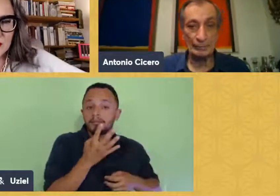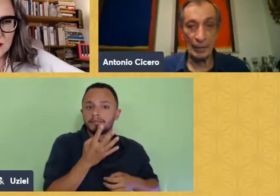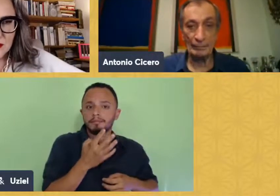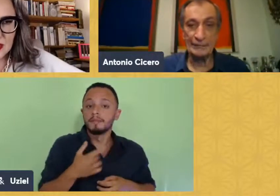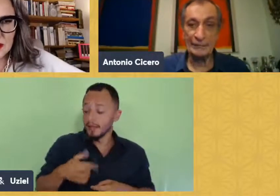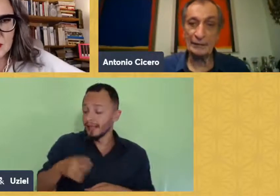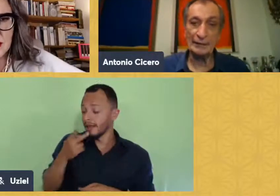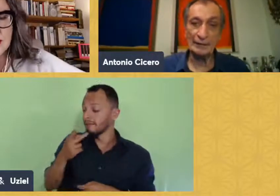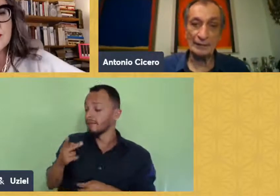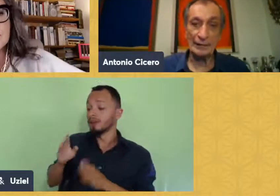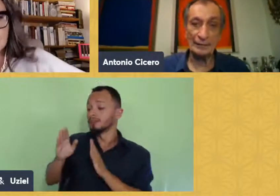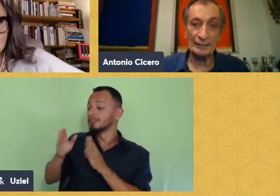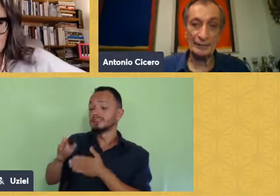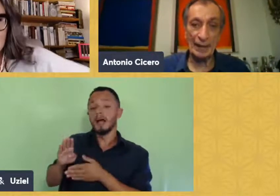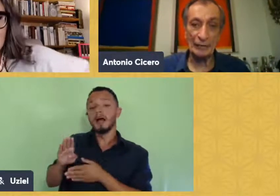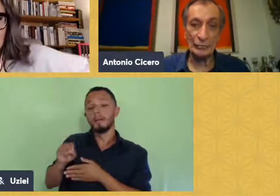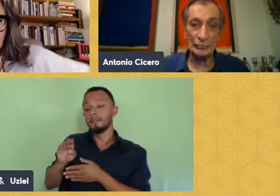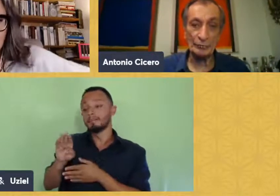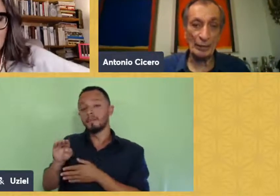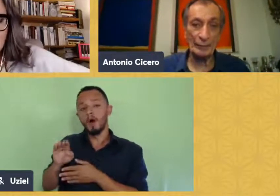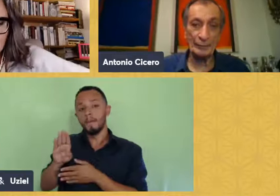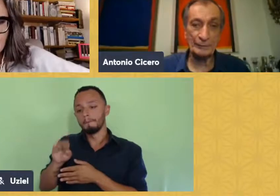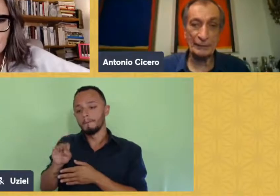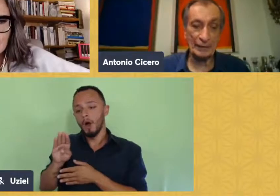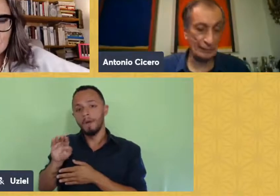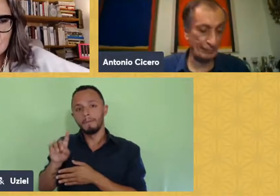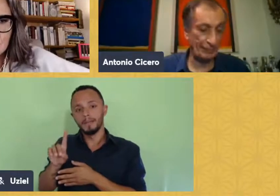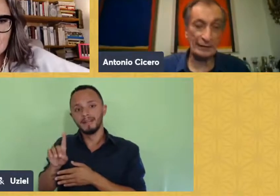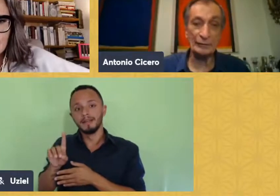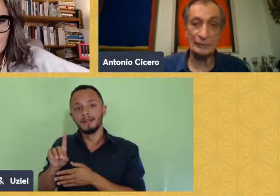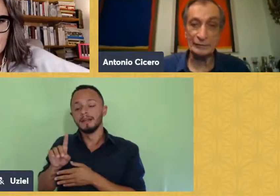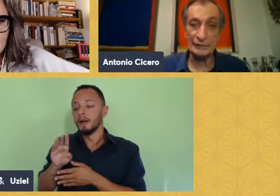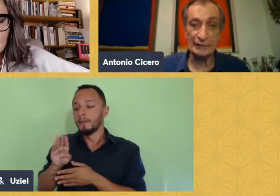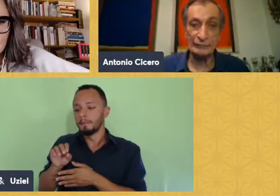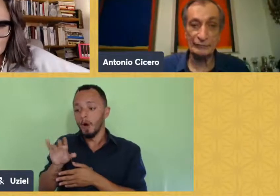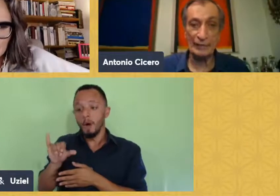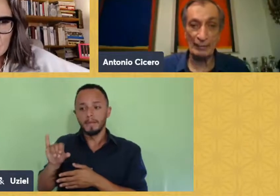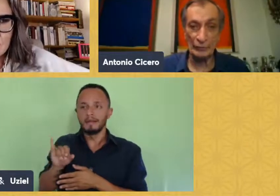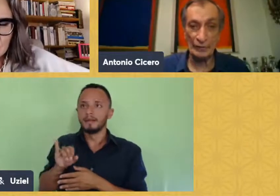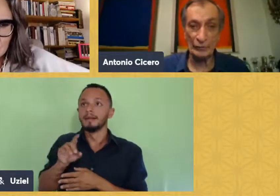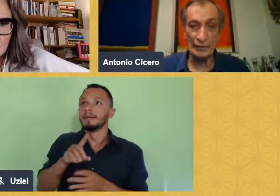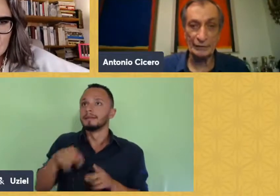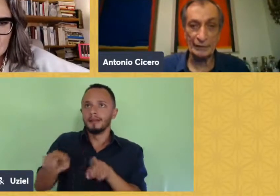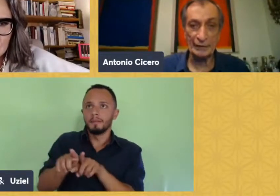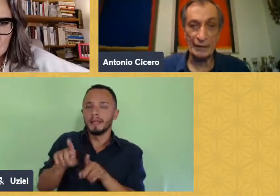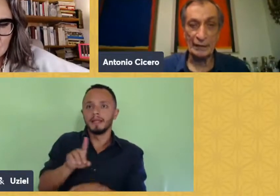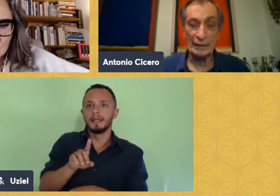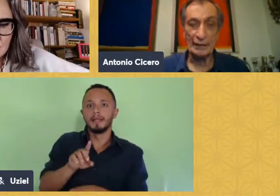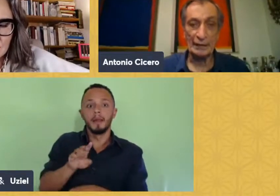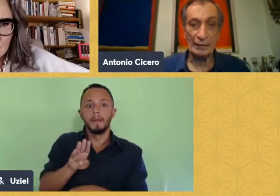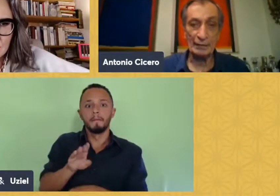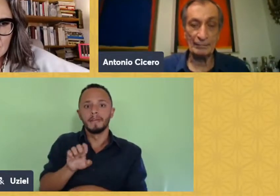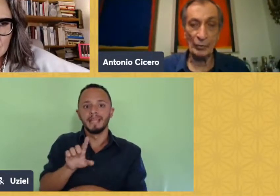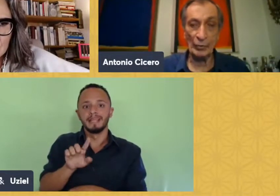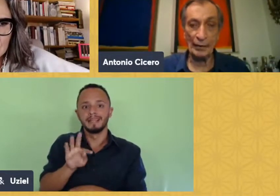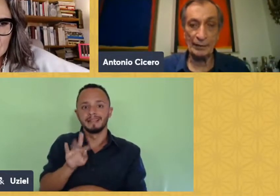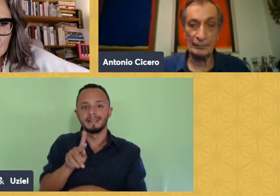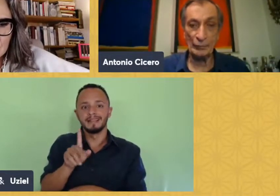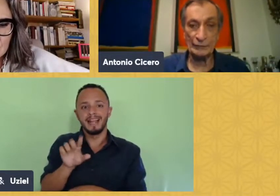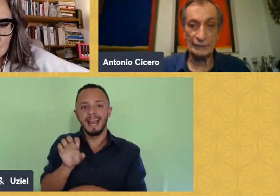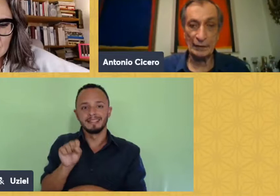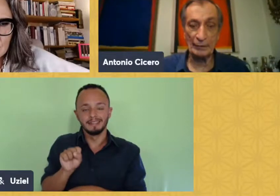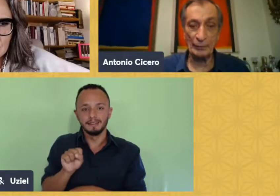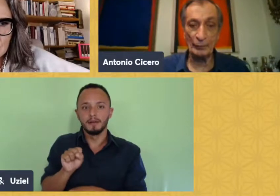referência. Bob Dylan, claro, os próprios Beatles, enfim, há muita coisa boa